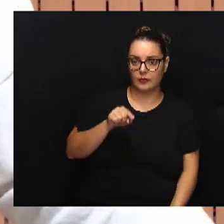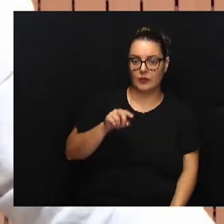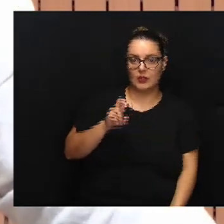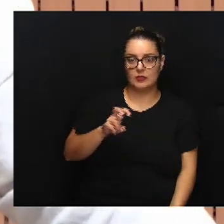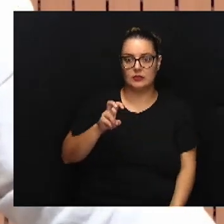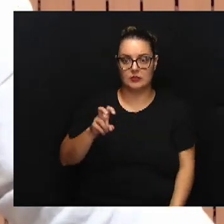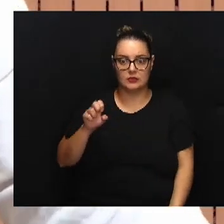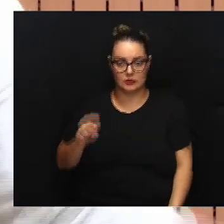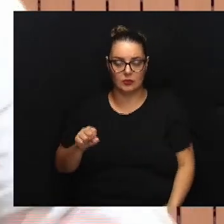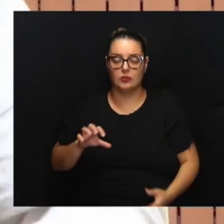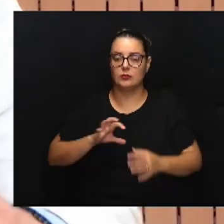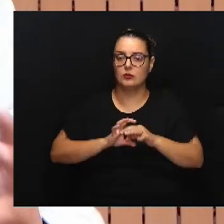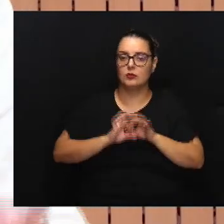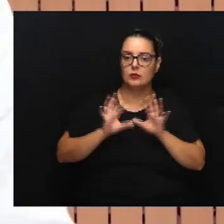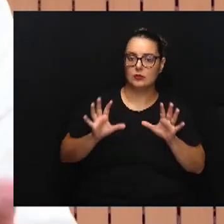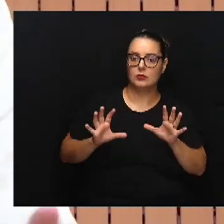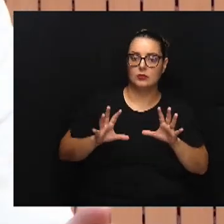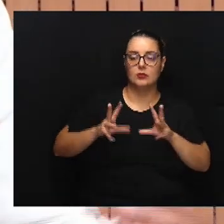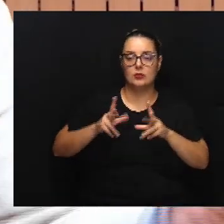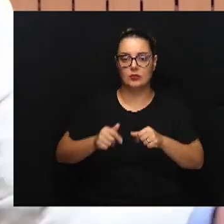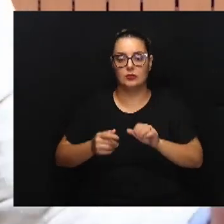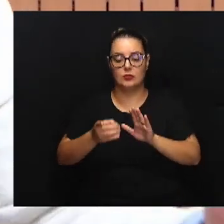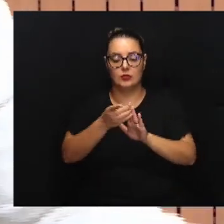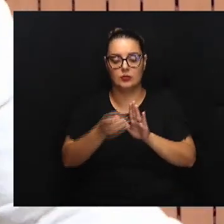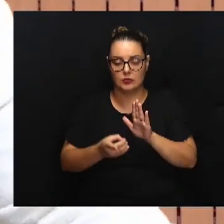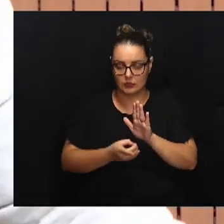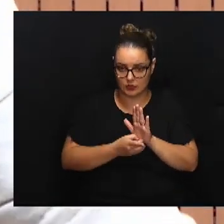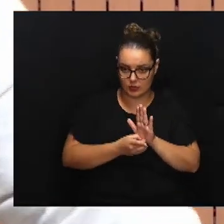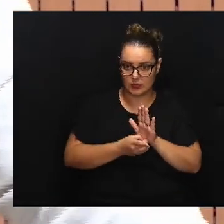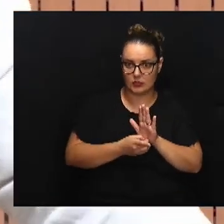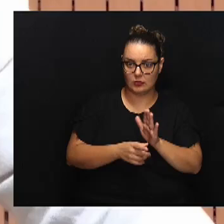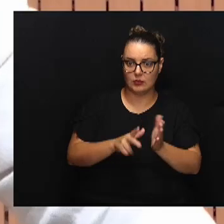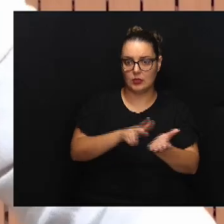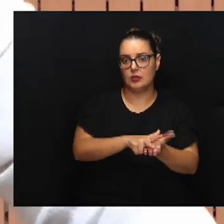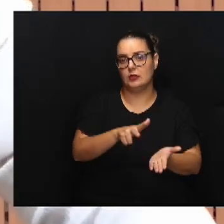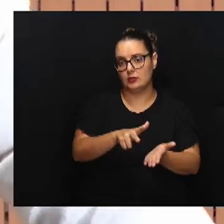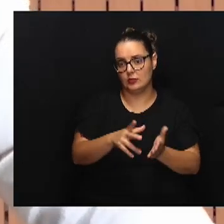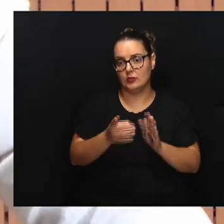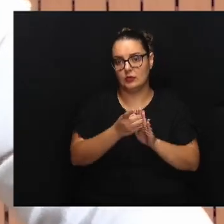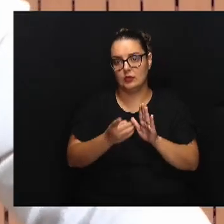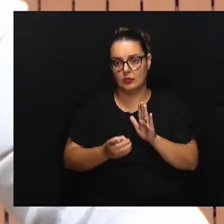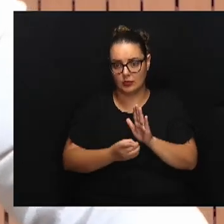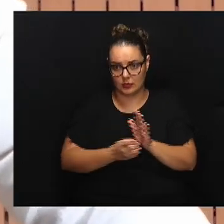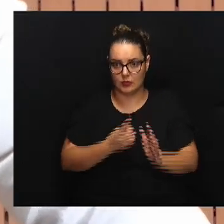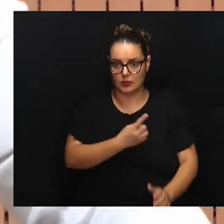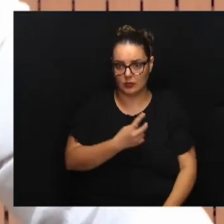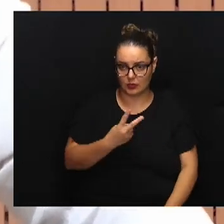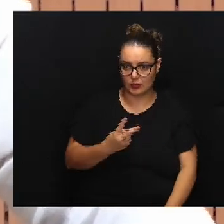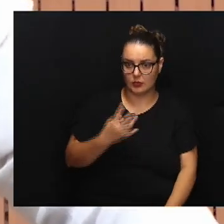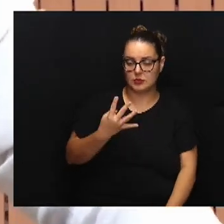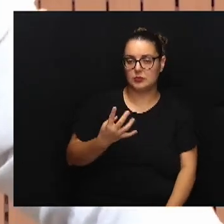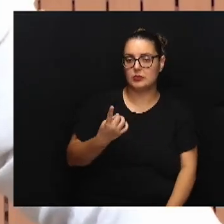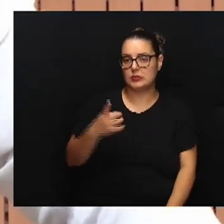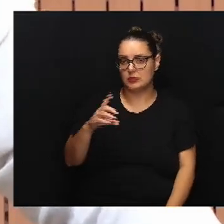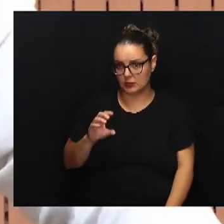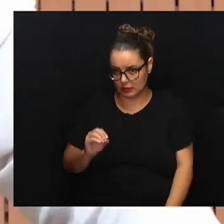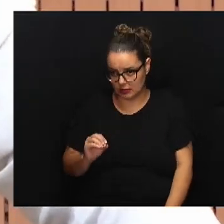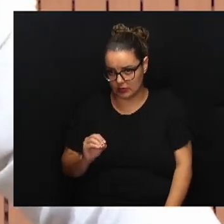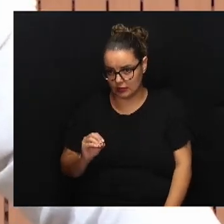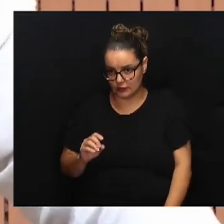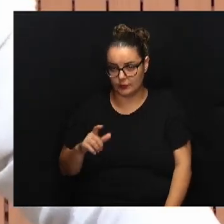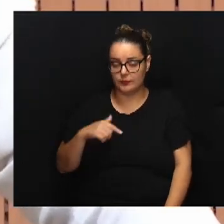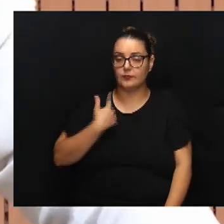10.558 autoriza e aquilo que o decreto regulamentou, o decreto 12.410. Né? Então,